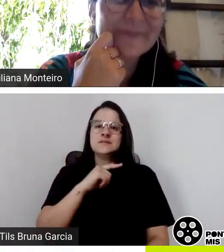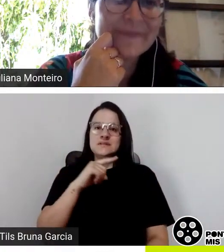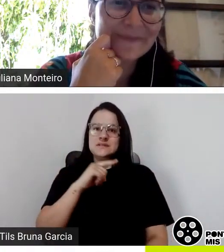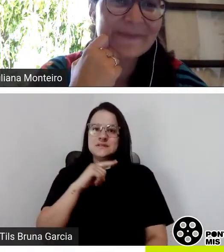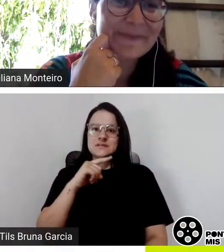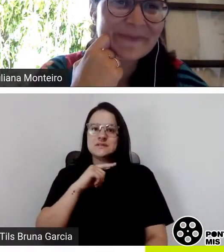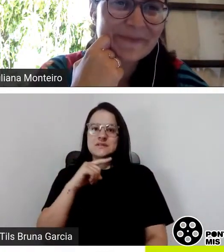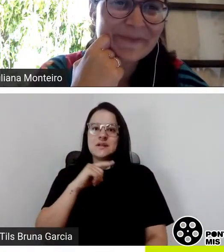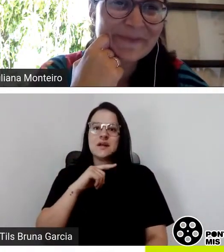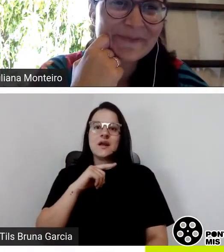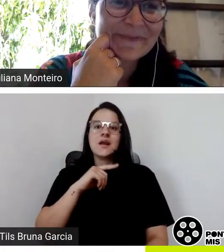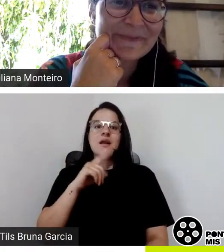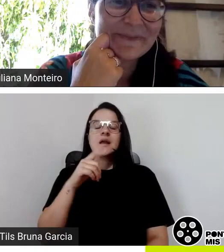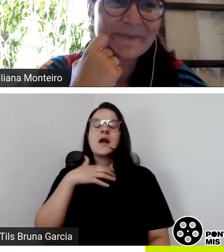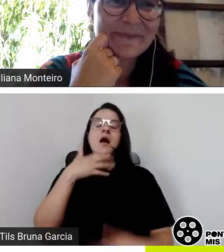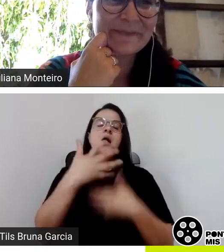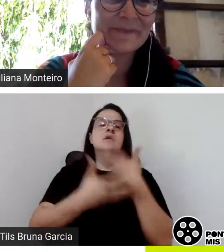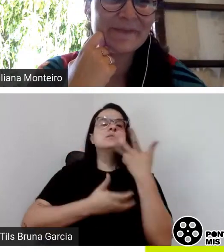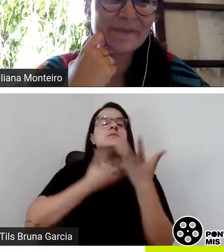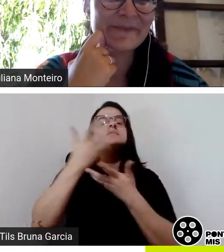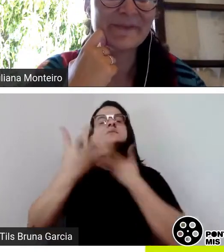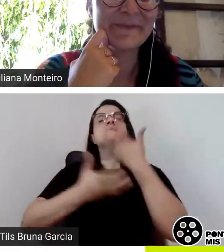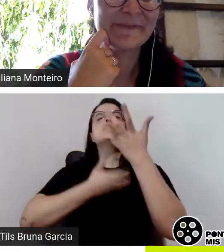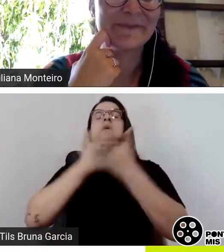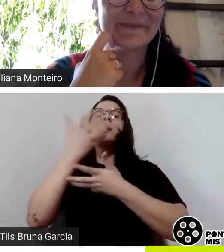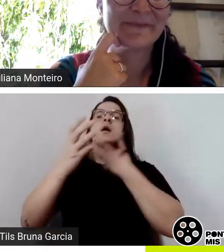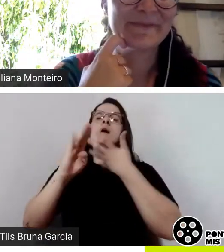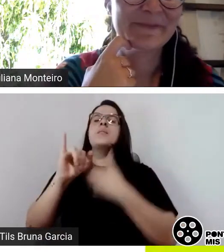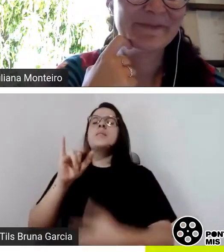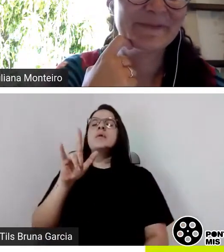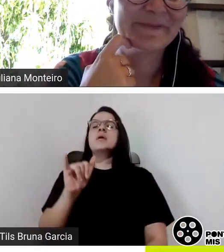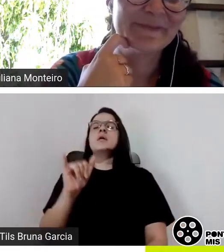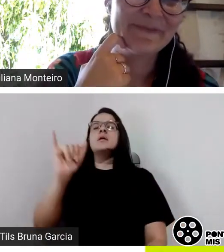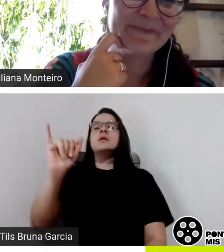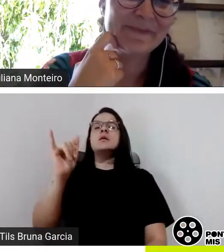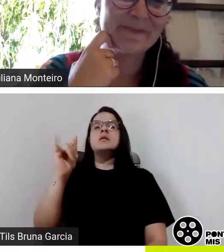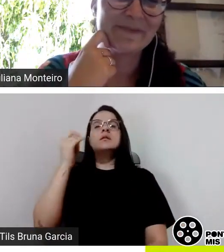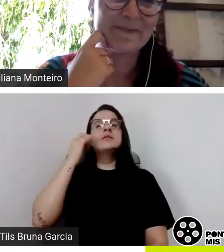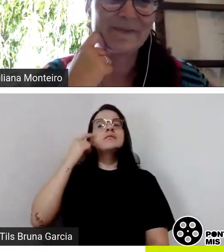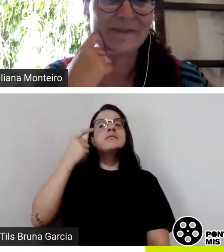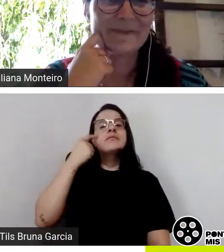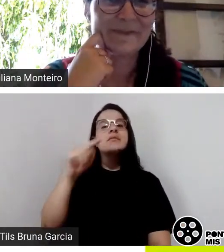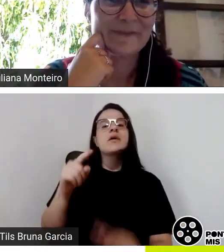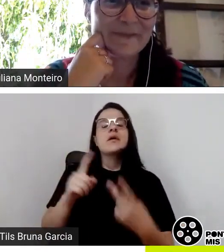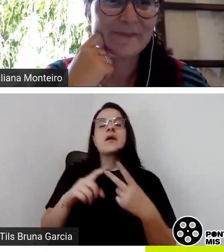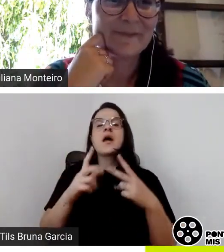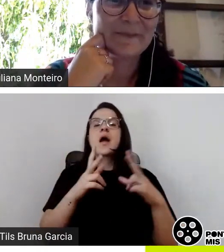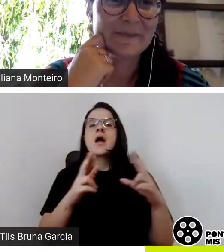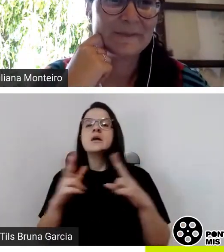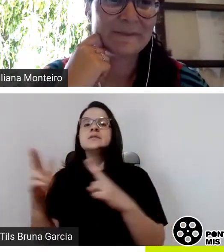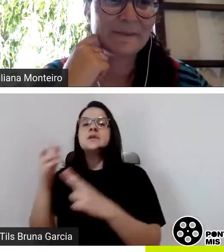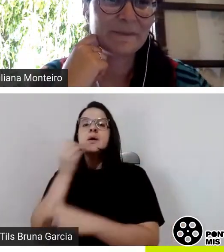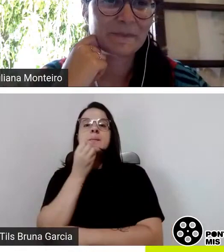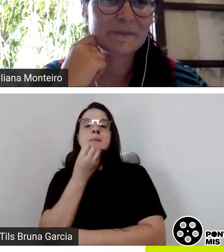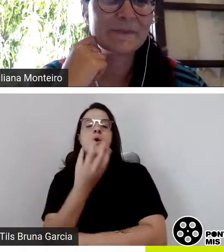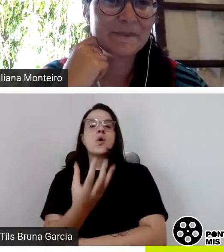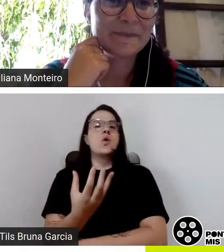Holiday cantando, olha a beleza da Billie Holiday cantando. Olha quanto vale uma edição boa. Olha quanto vale. E aí o